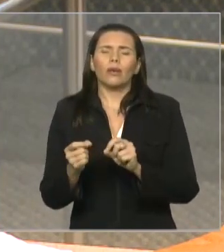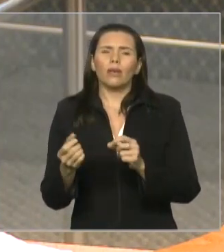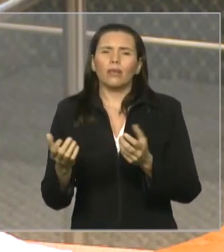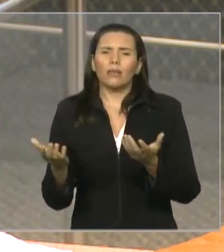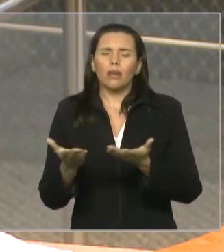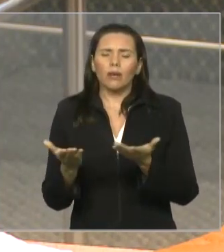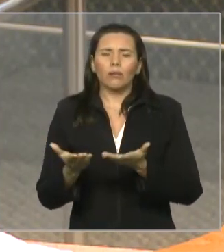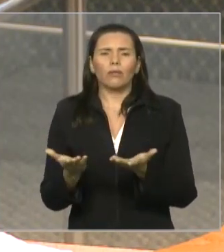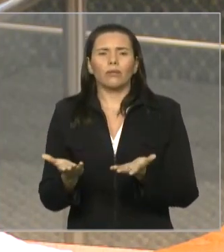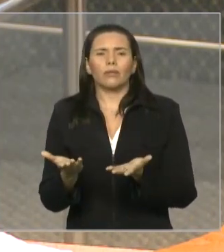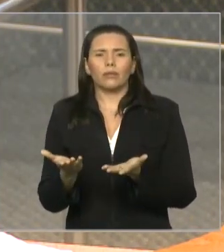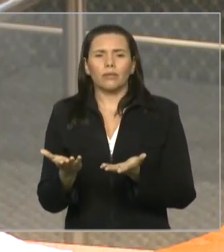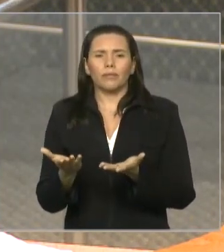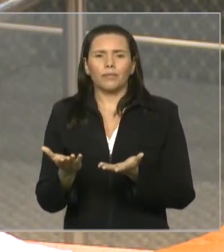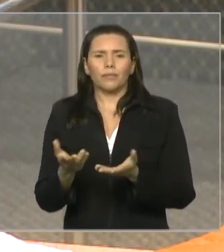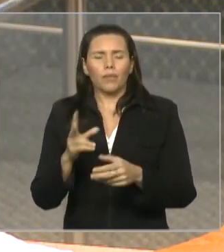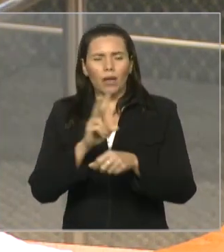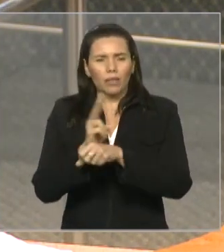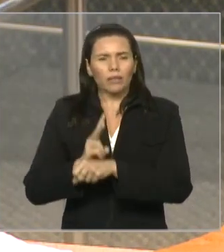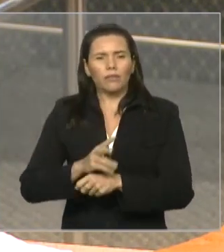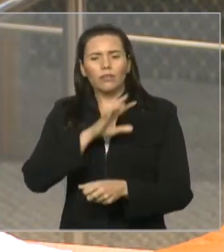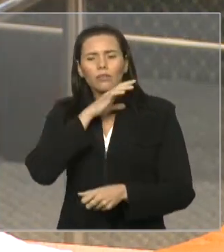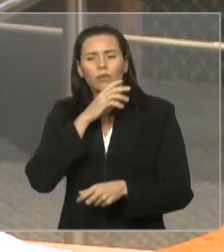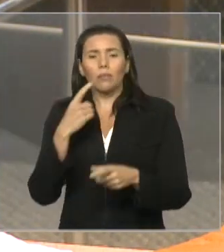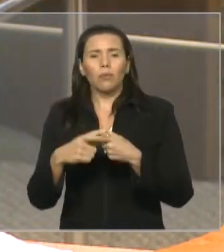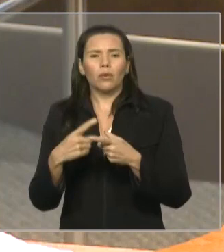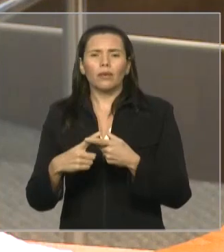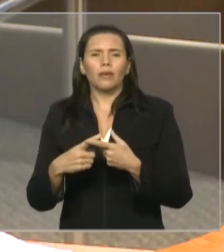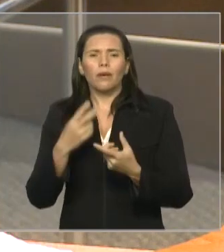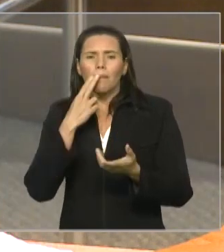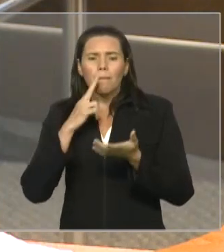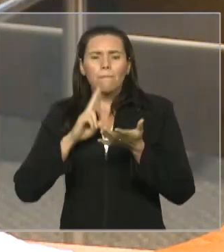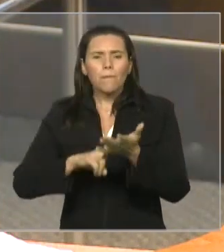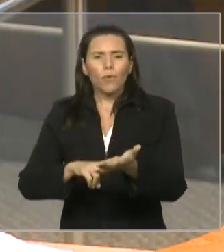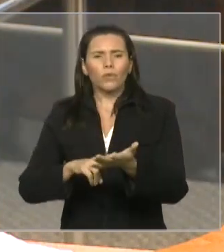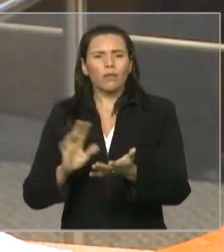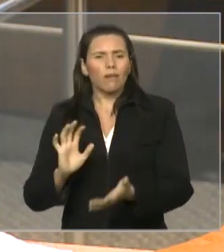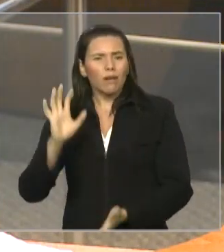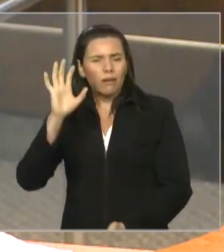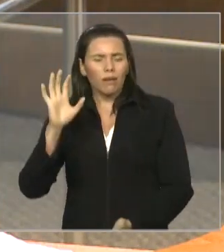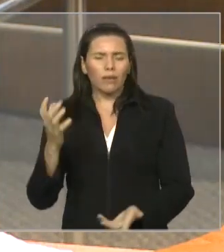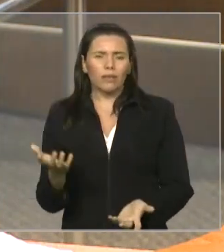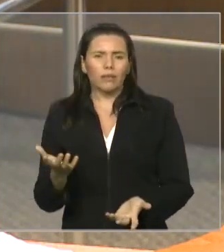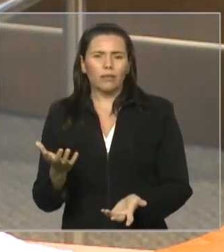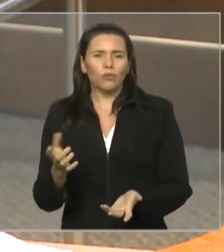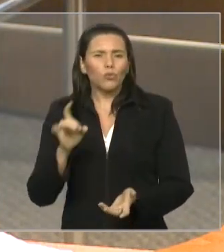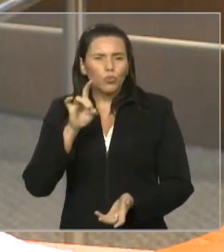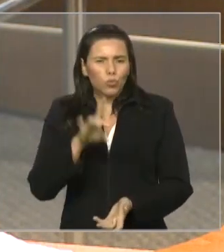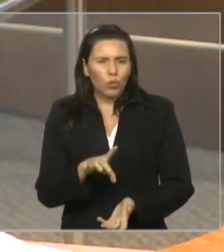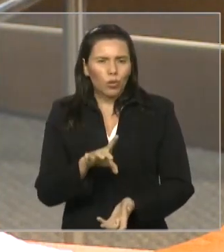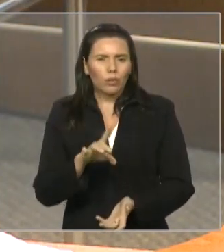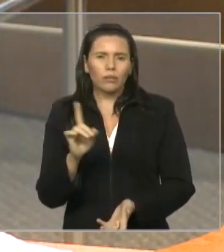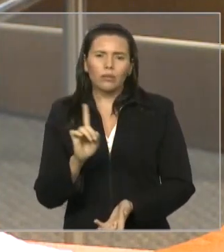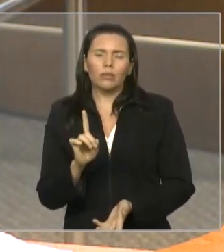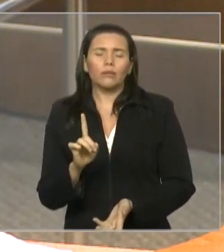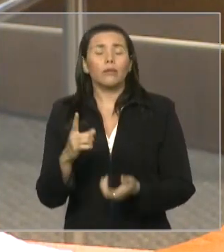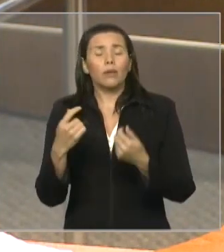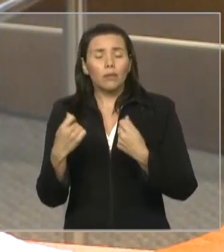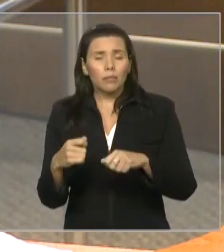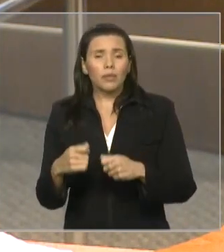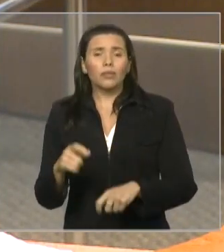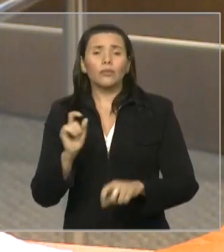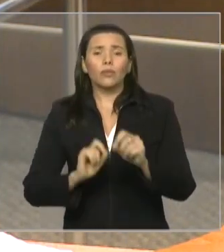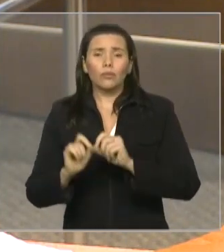multas altas, aumentar a pena, se a gente não cria um mecanismo de aplicabilidade dessa sanção. A sensação